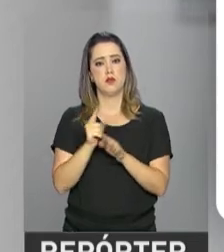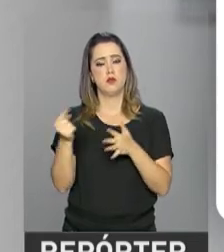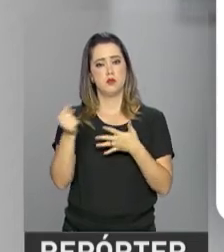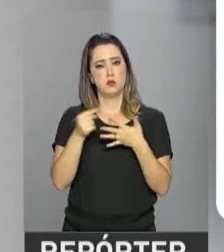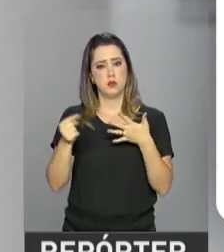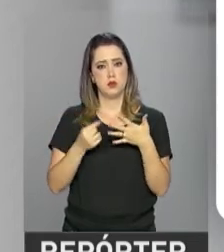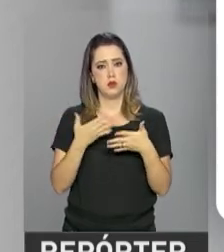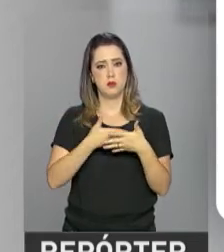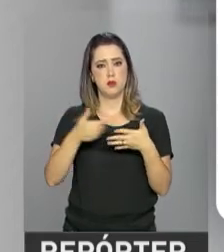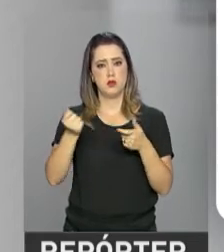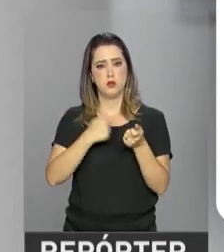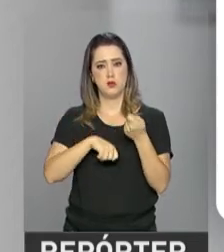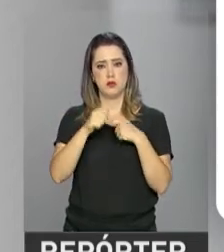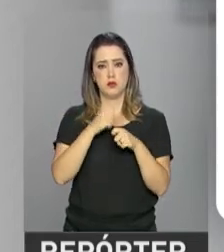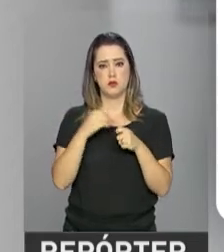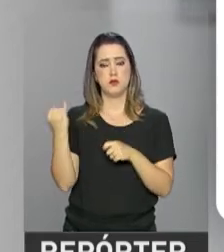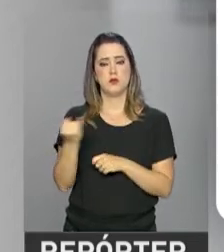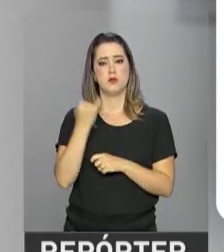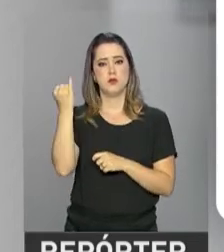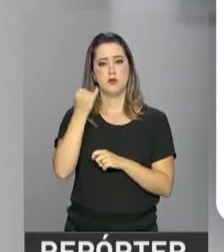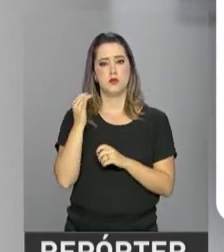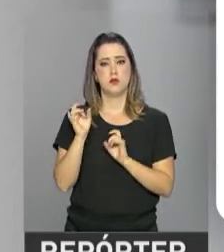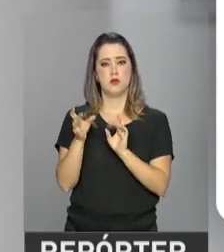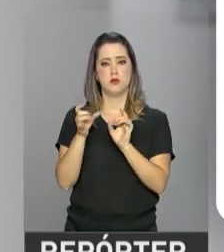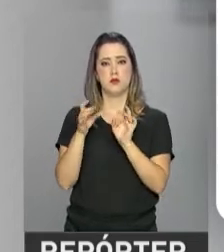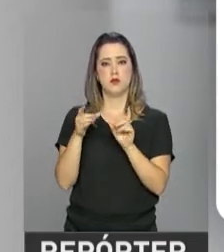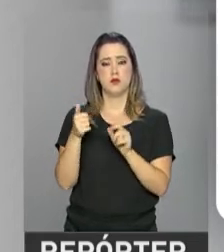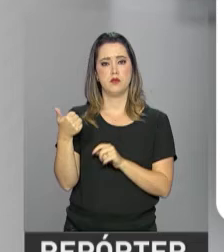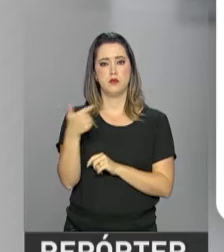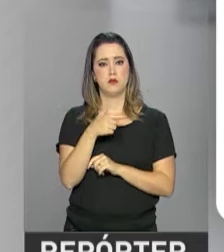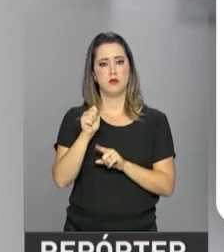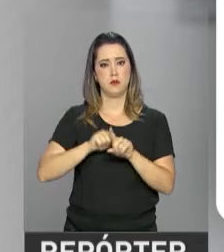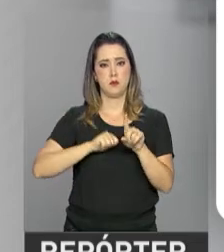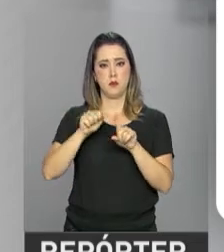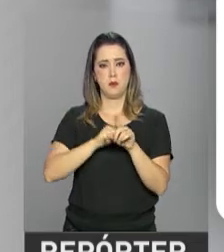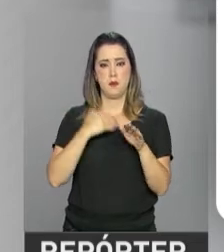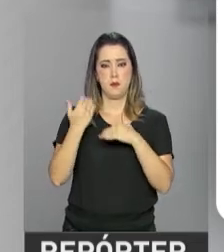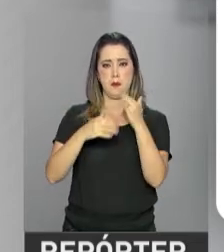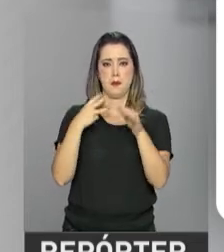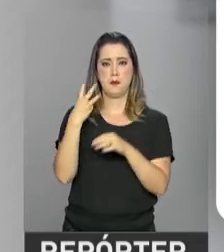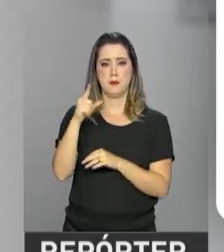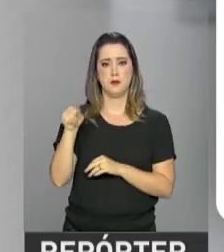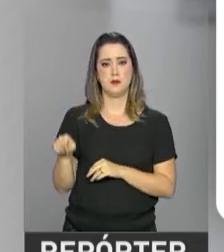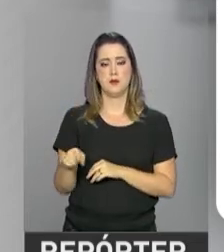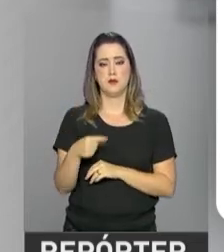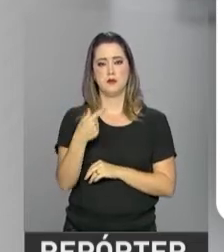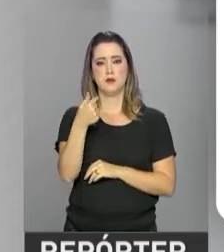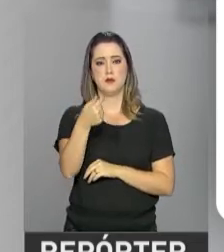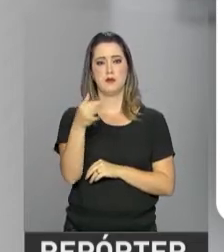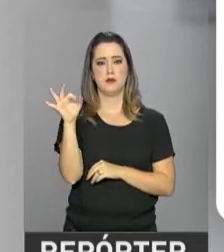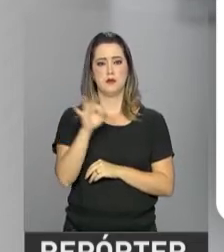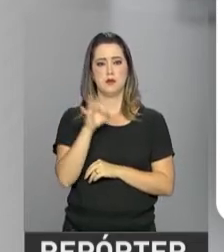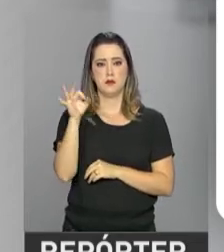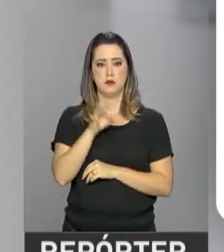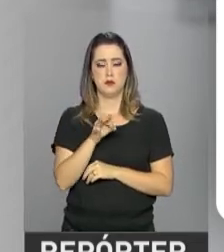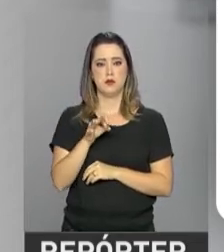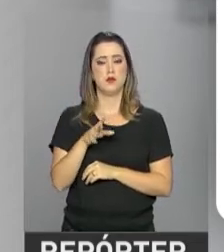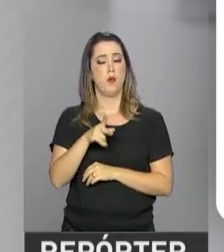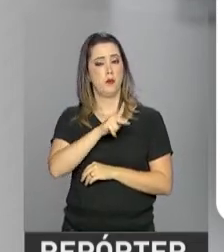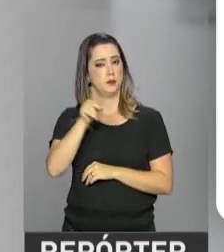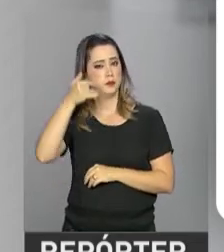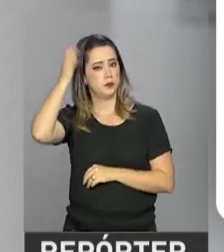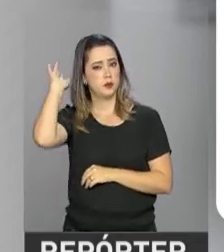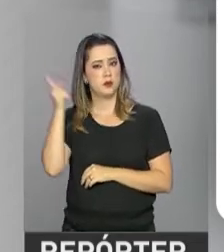melhora da economia e destacou que o varejo nos últimos 12 meses aumentou 3,7 por cento temer